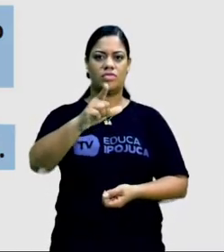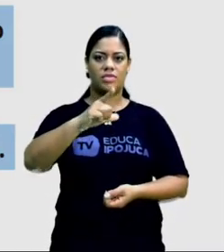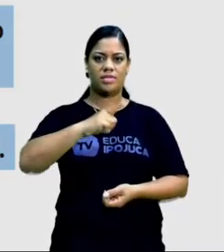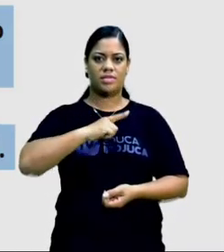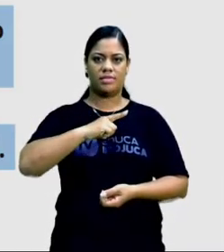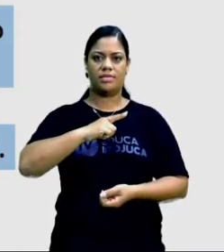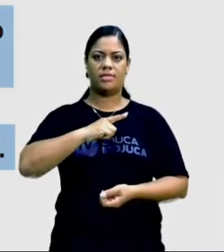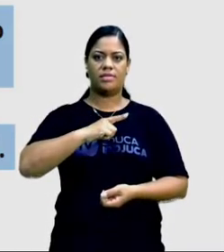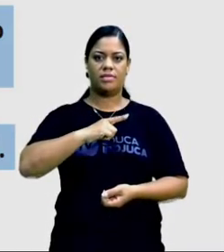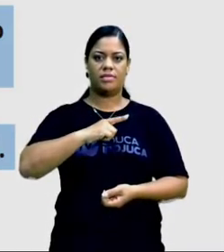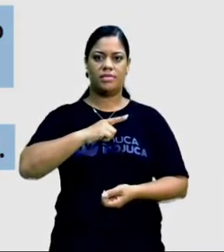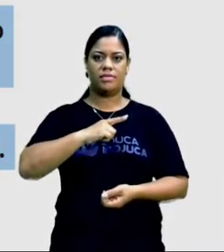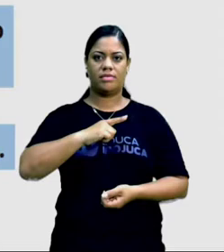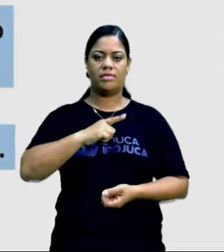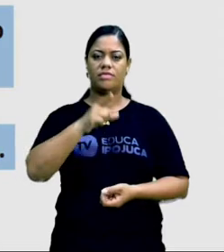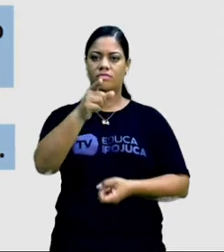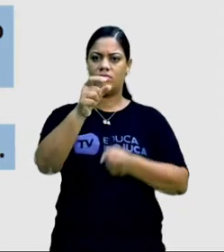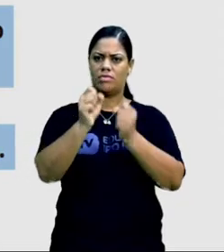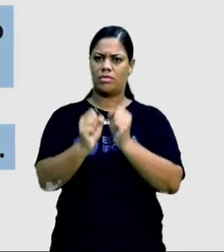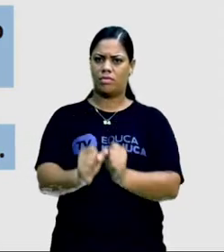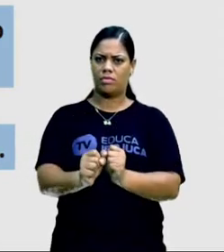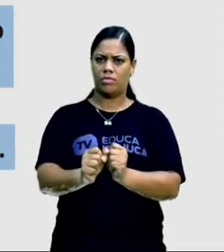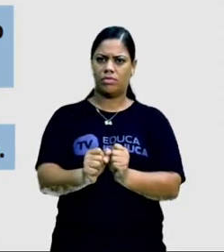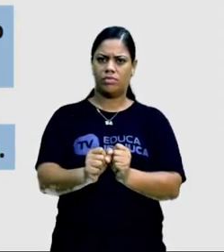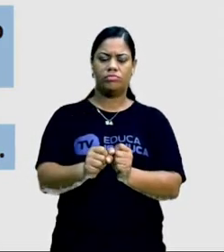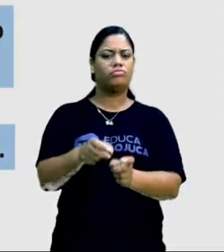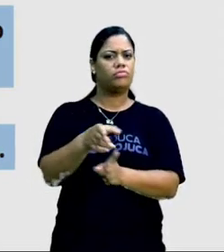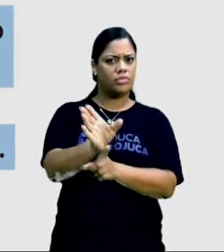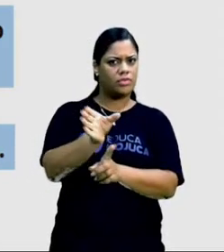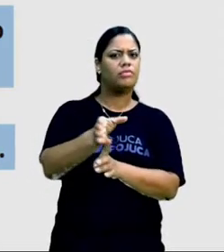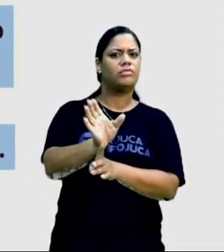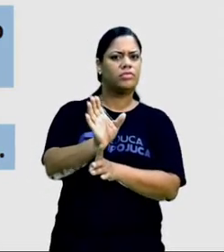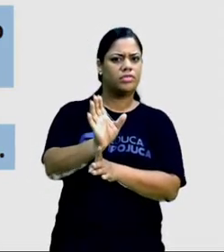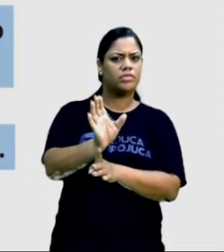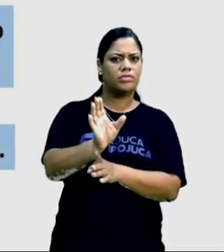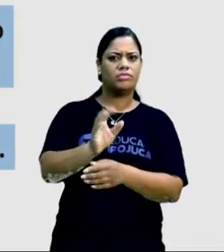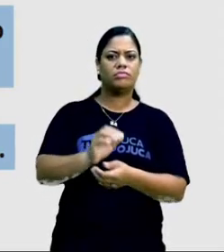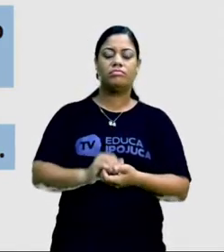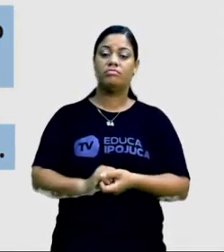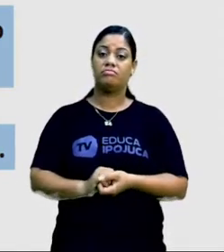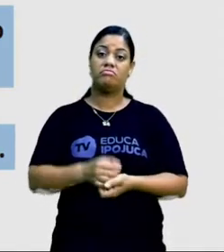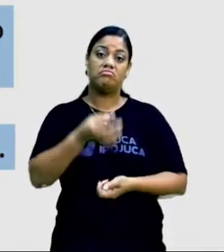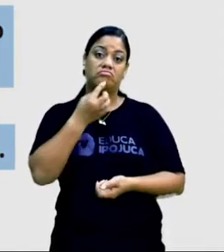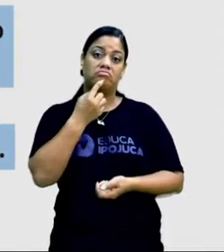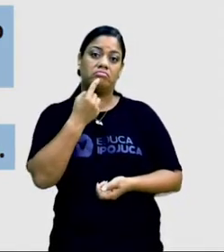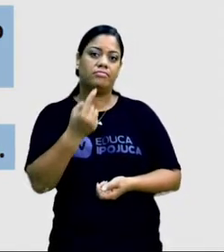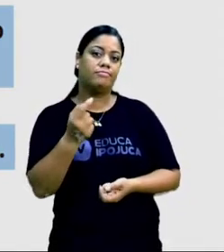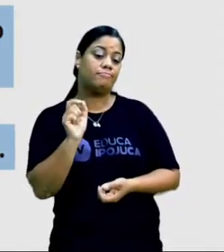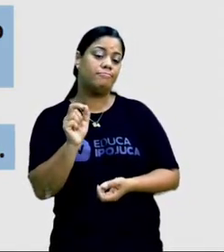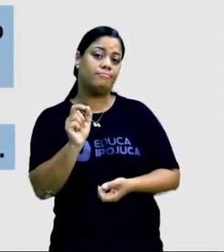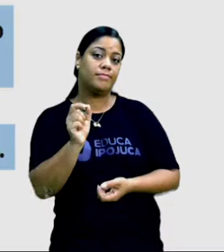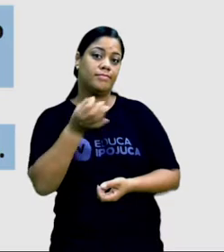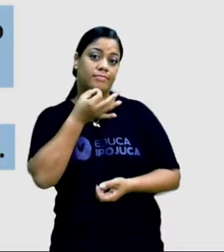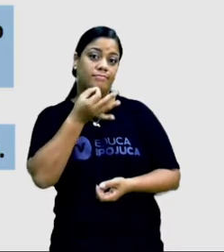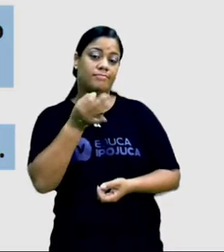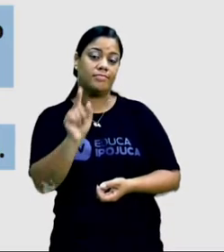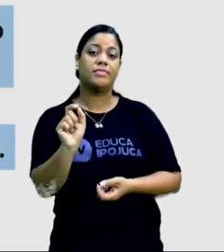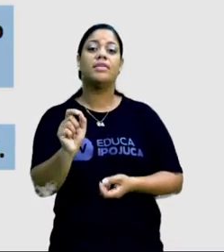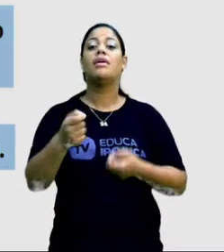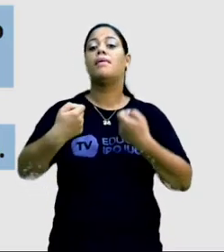que, você pode, aconselho que, eu sugiro que, é preciso